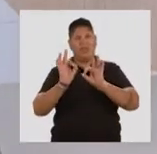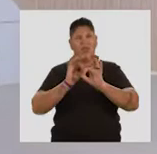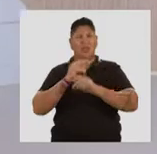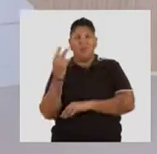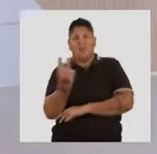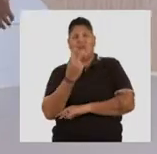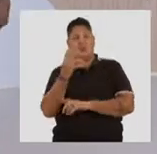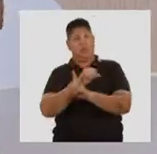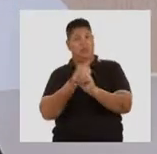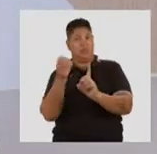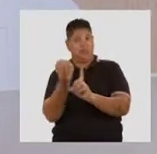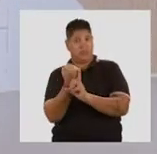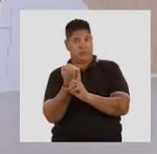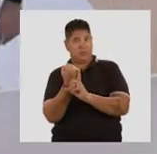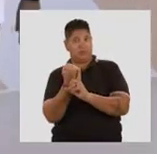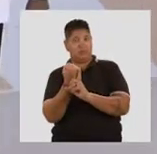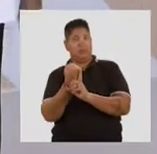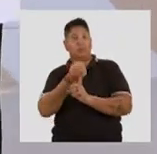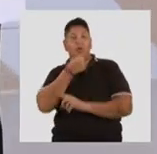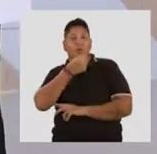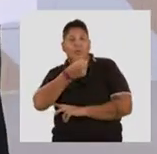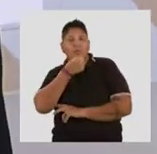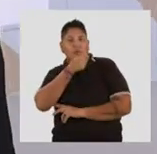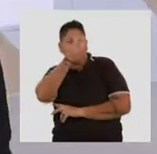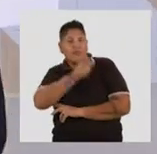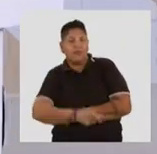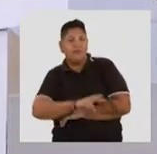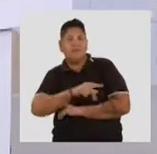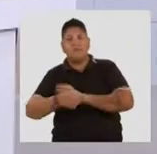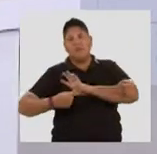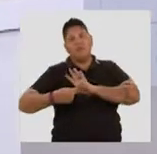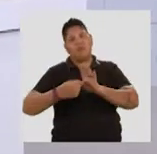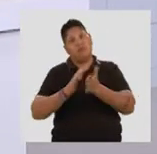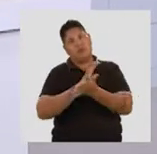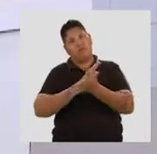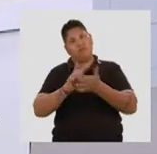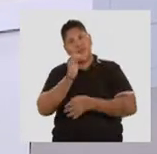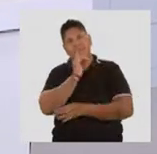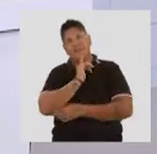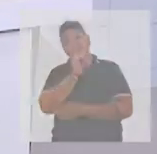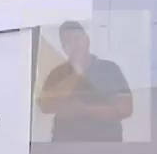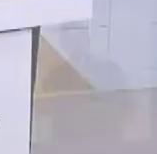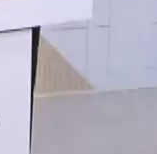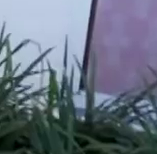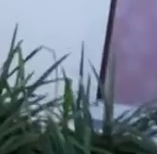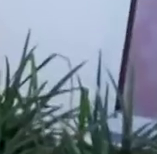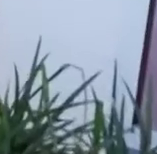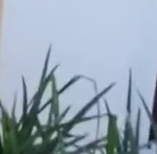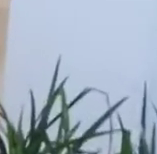e valorizados pela sociedade. O repórter Alan Barbosa vai mostrar alguns exemplos.